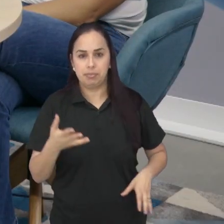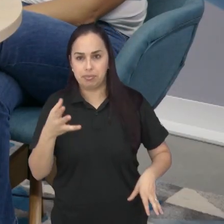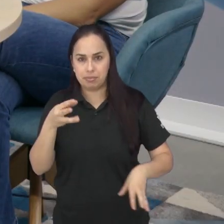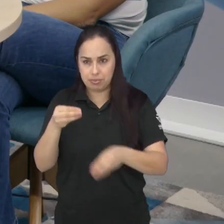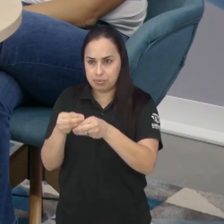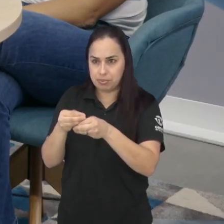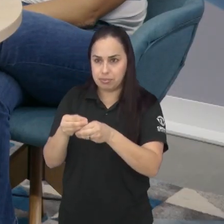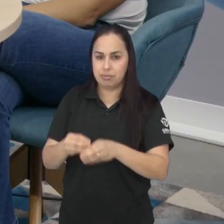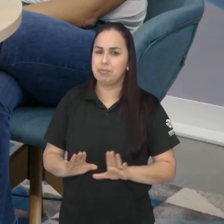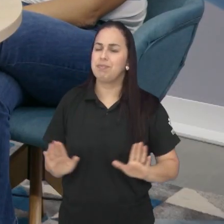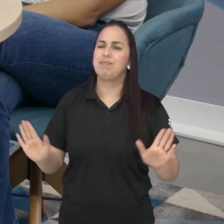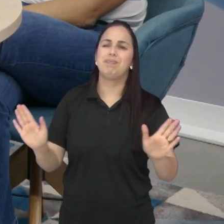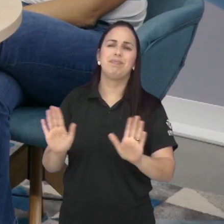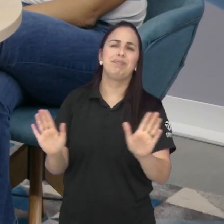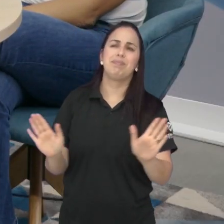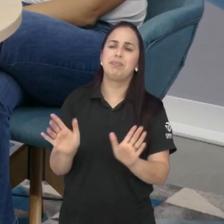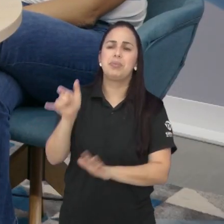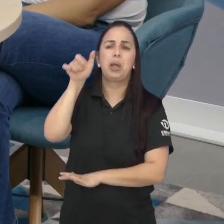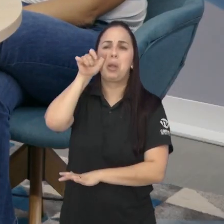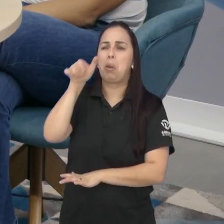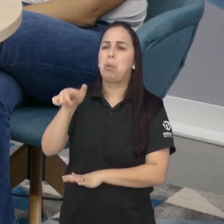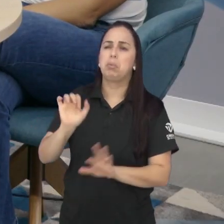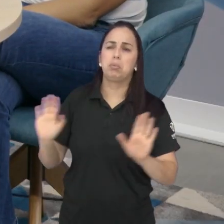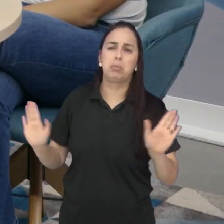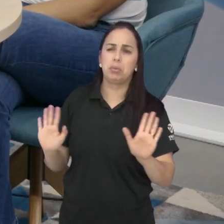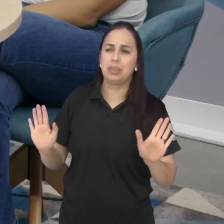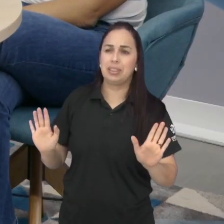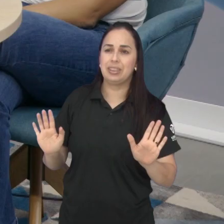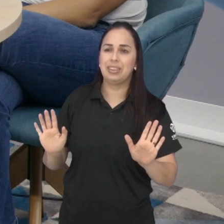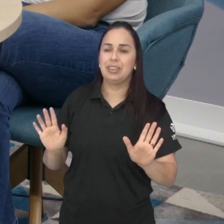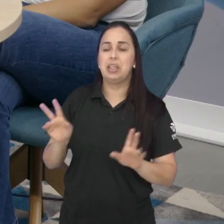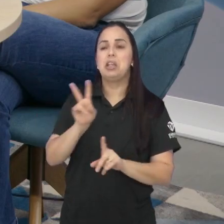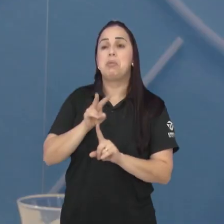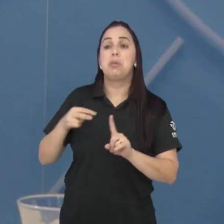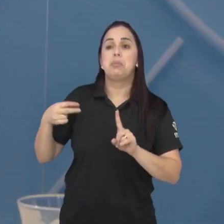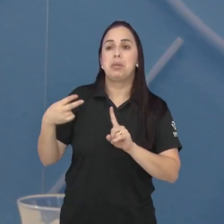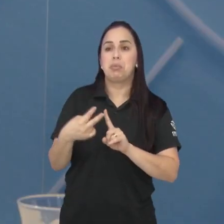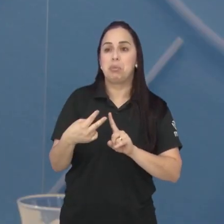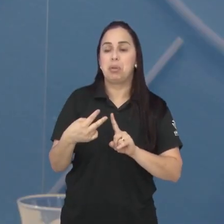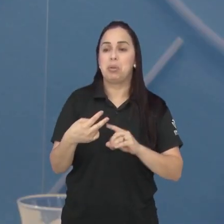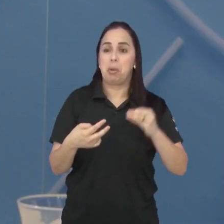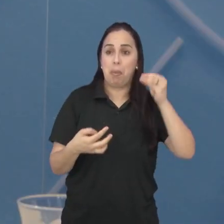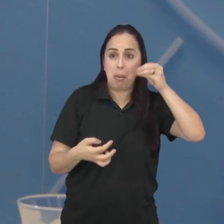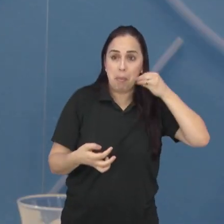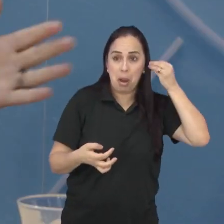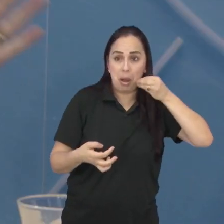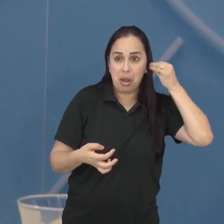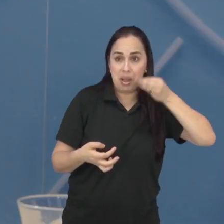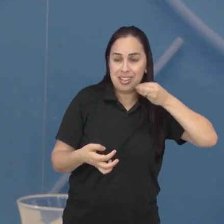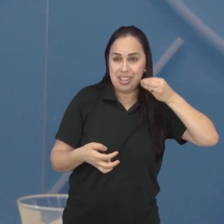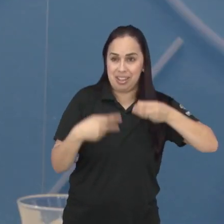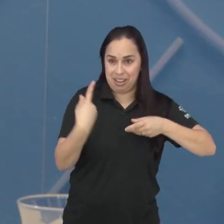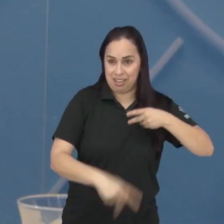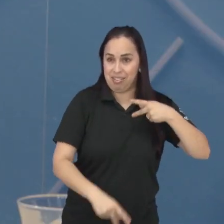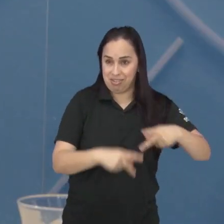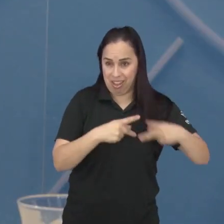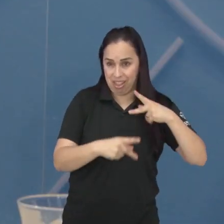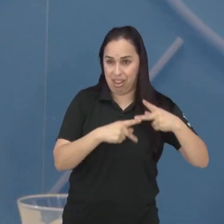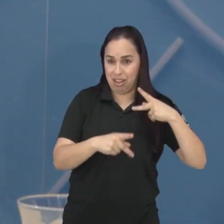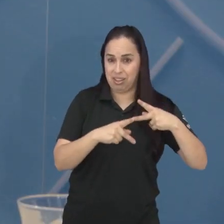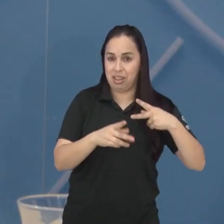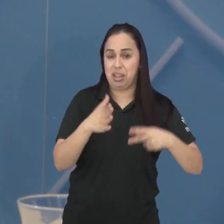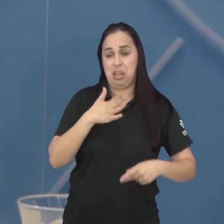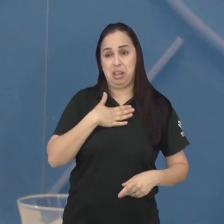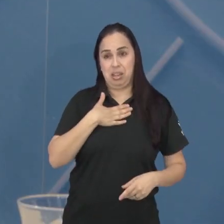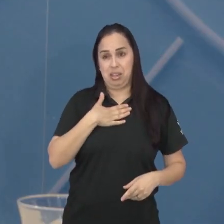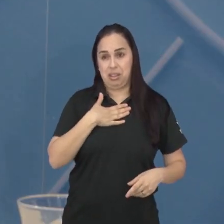de complementar, Rosa? Não, eu acho que é interessante, de repente, falar do ponto de vista de quem vive um ambiente mais joseense, vamos dizer assim, que sou eu,